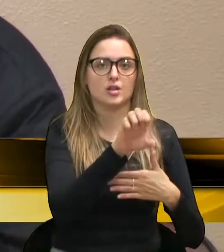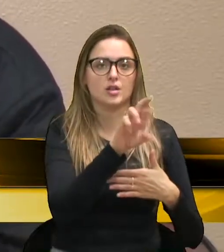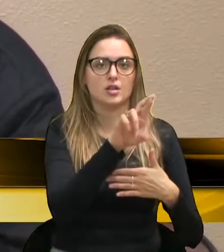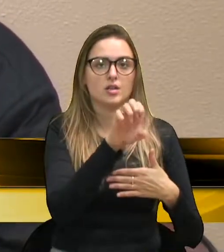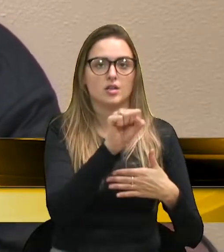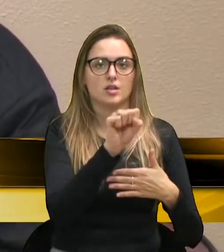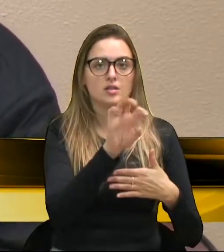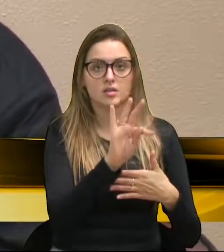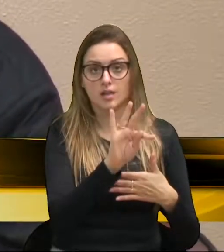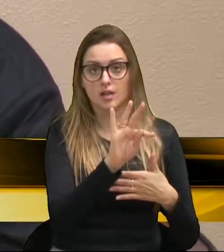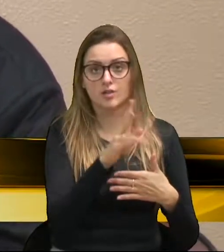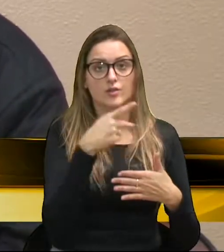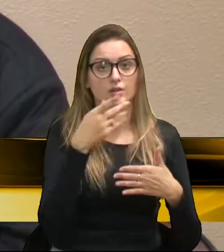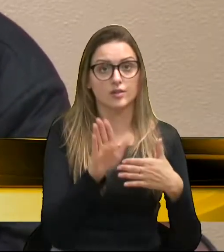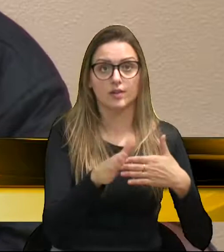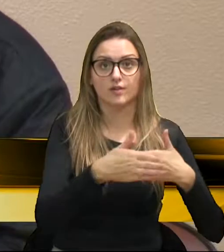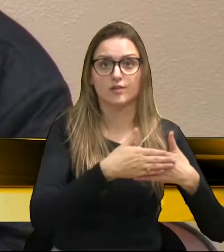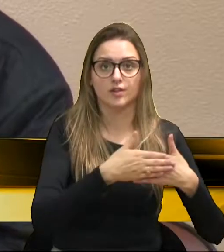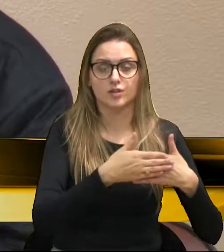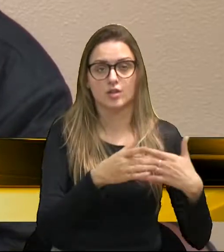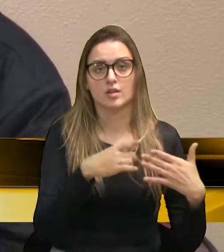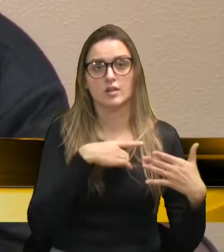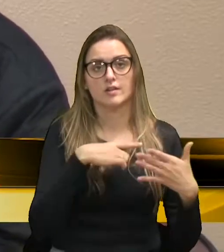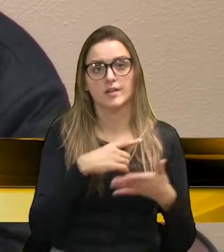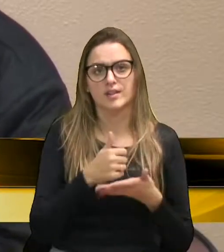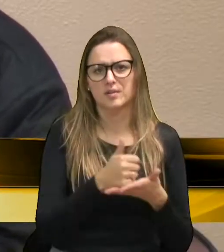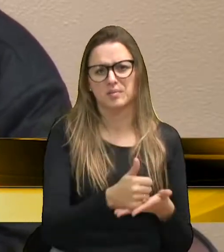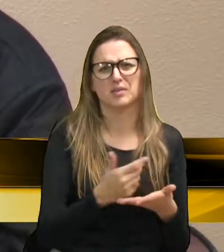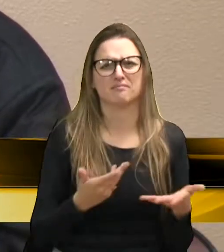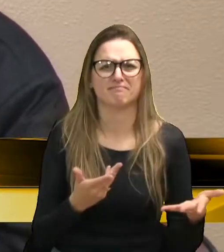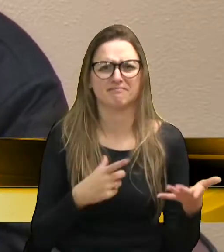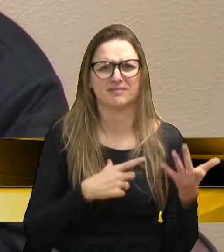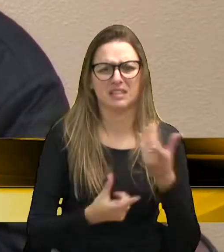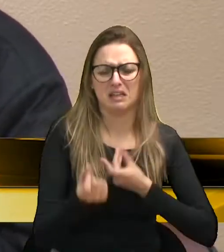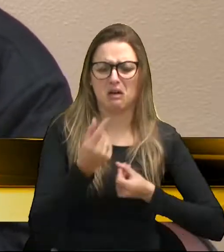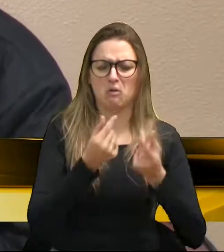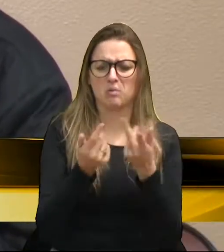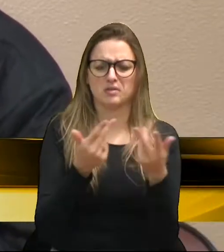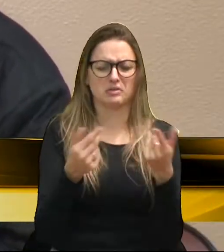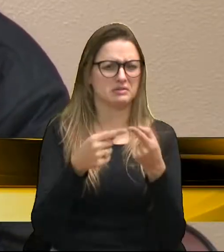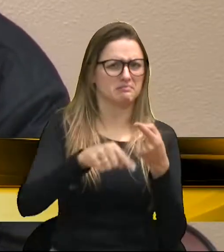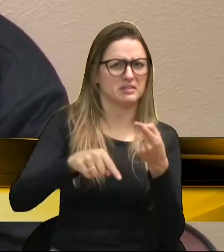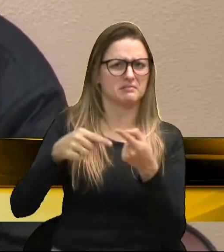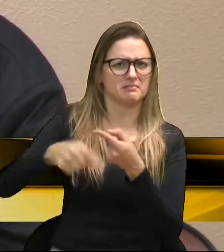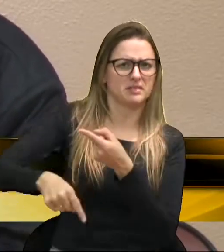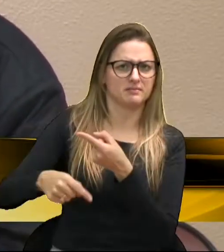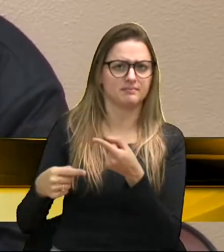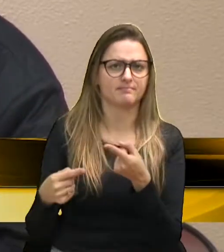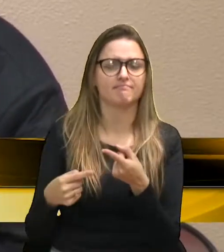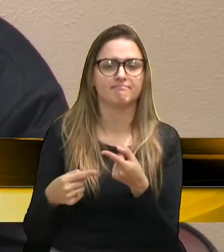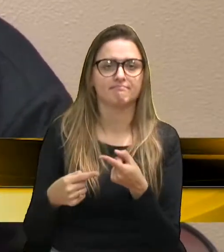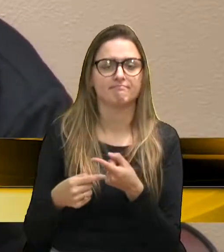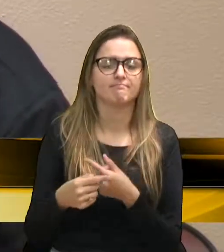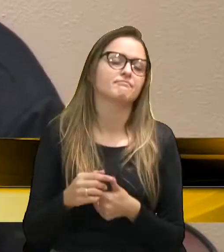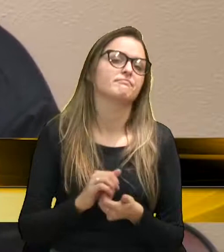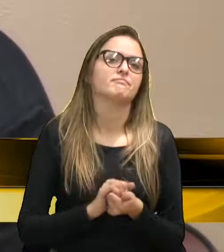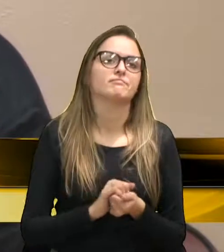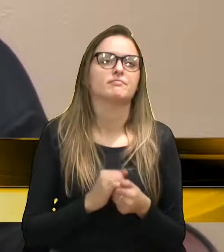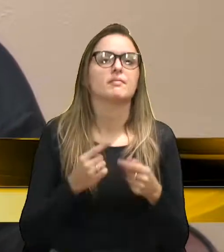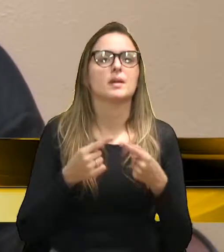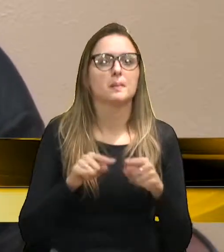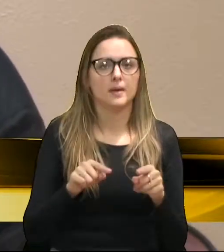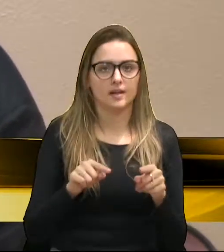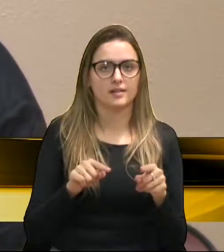mesmo assim, dizendo que vai fechar o Sereste, vai ter um aporte. Então, assim, a gente tem algumas contradições que a gente precisa mais daqui mais um dia. Mas, mesmo